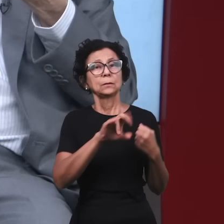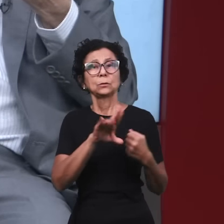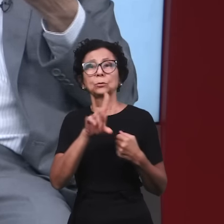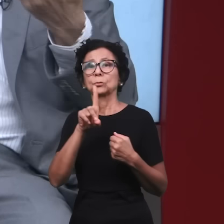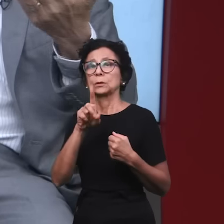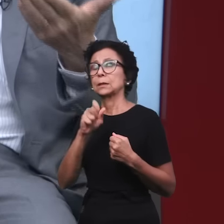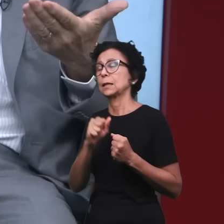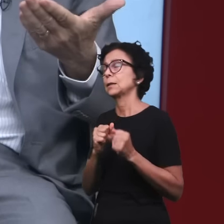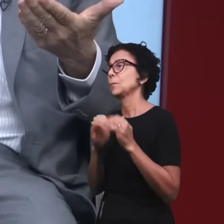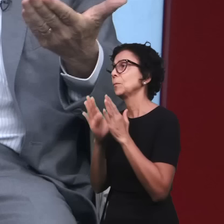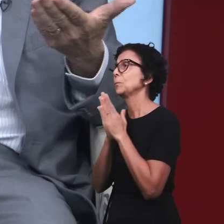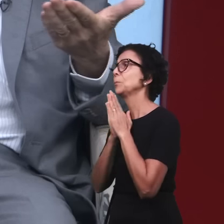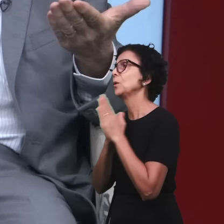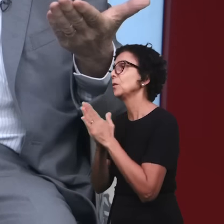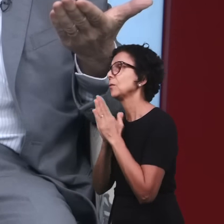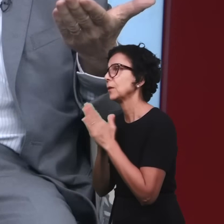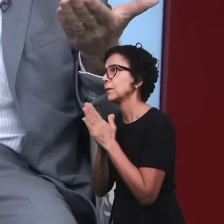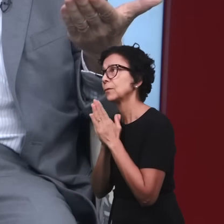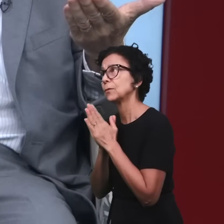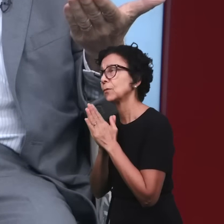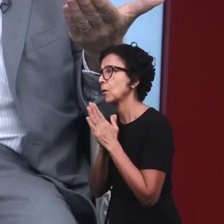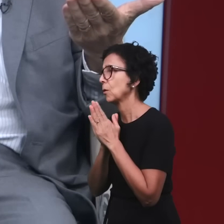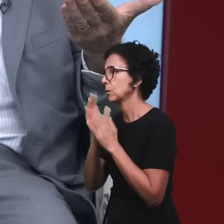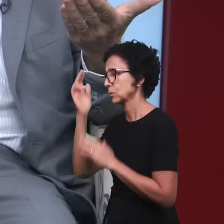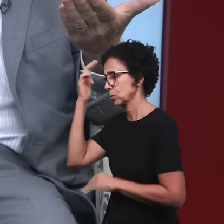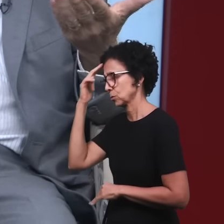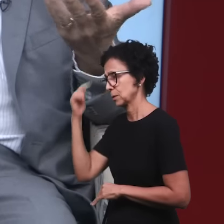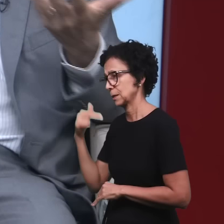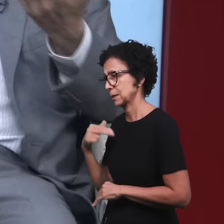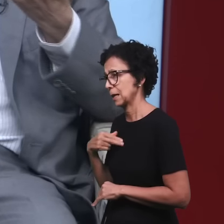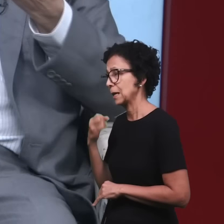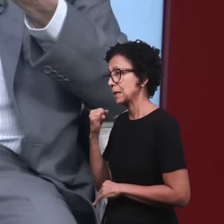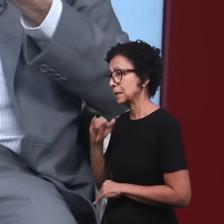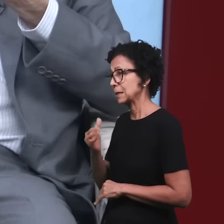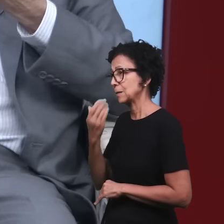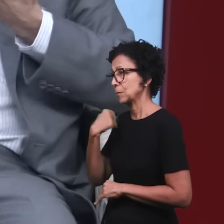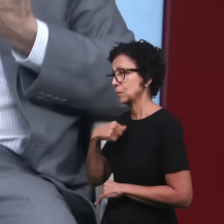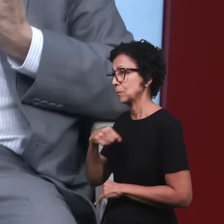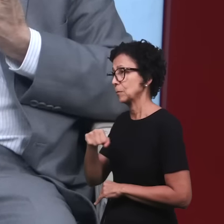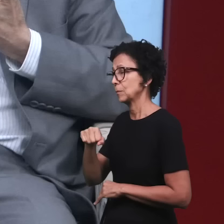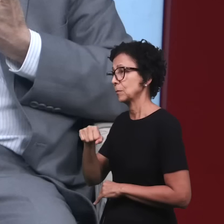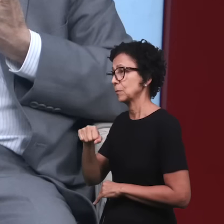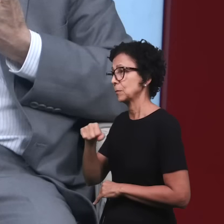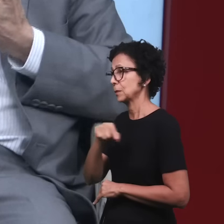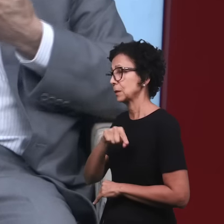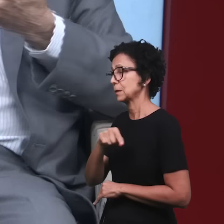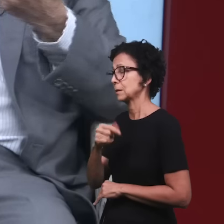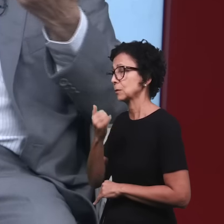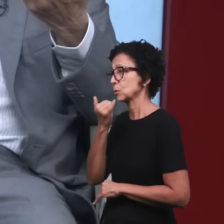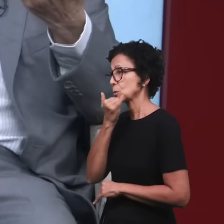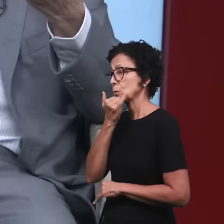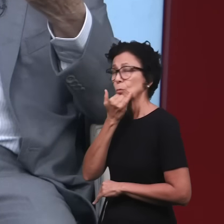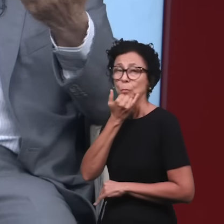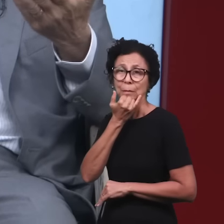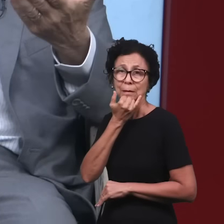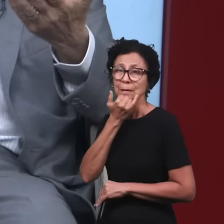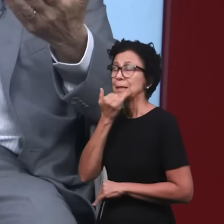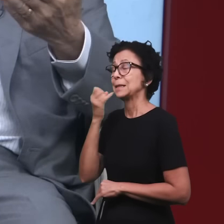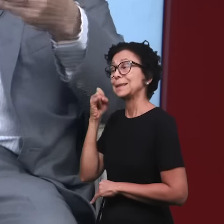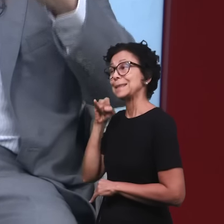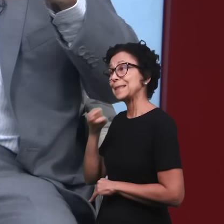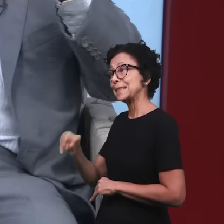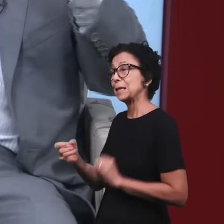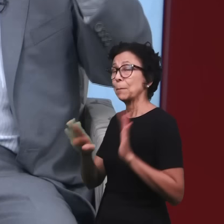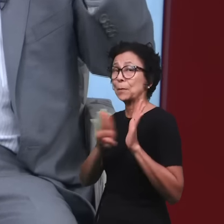pai morreria se Benjamim não retornasse e que havia ficado por fiador dele. E Judá se